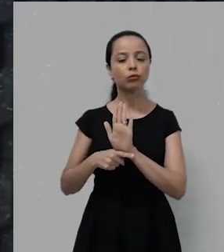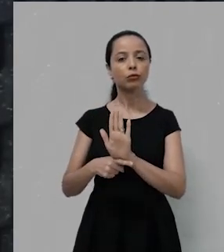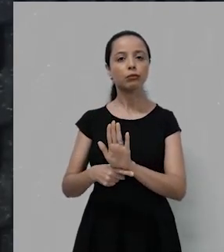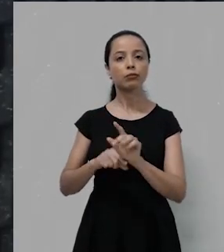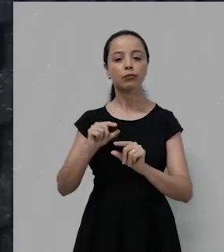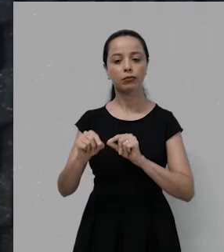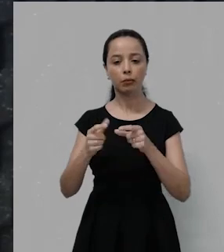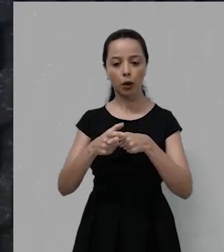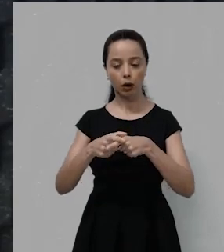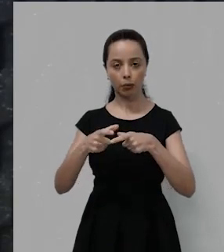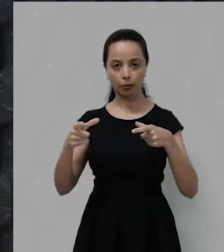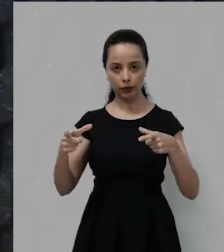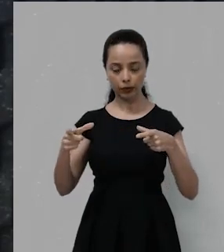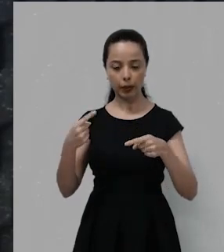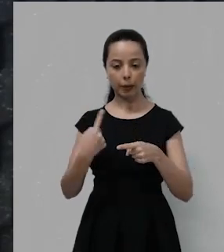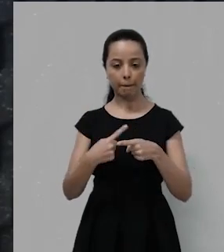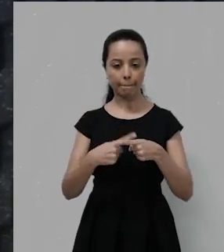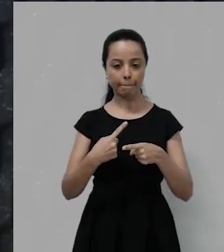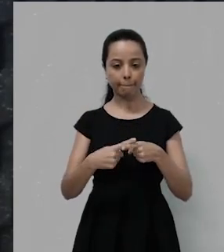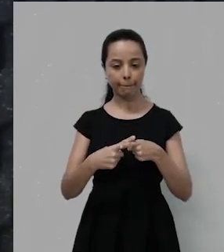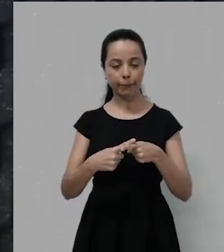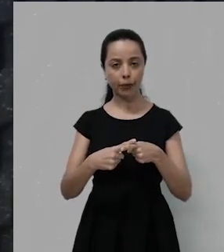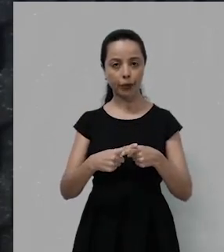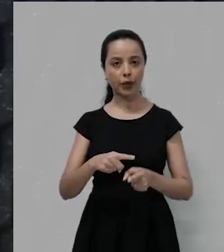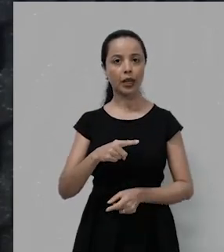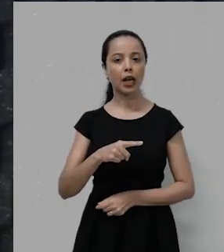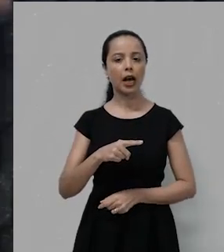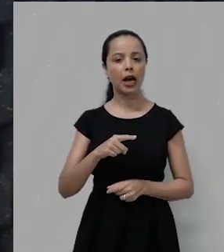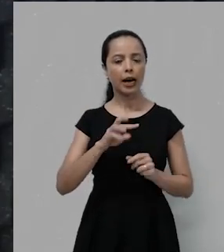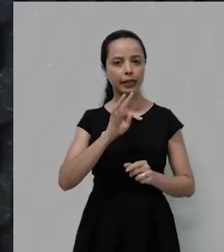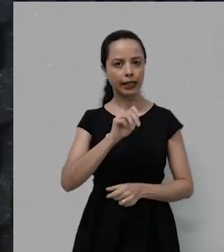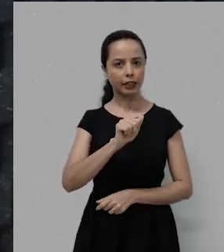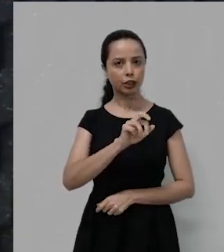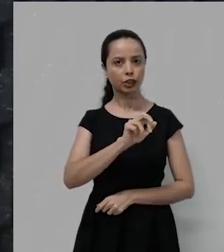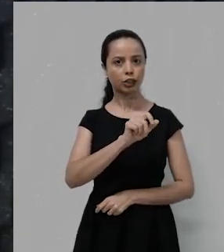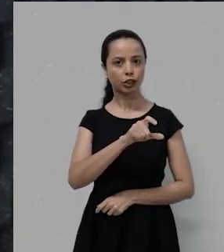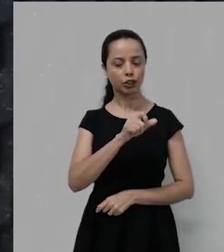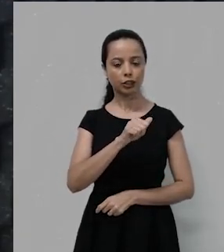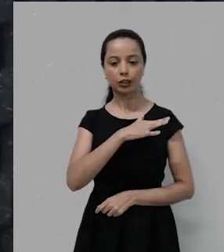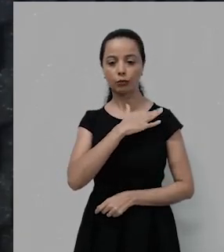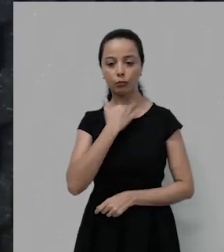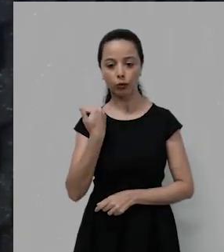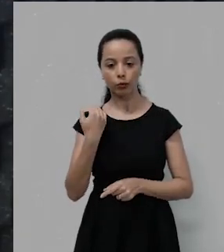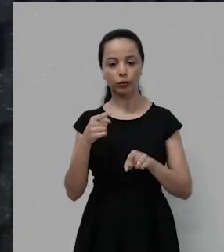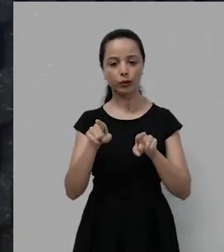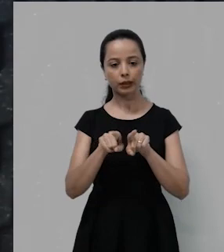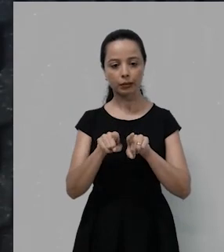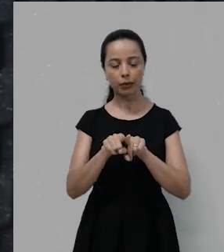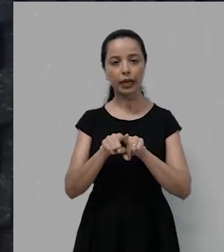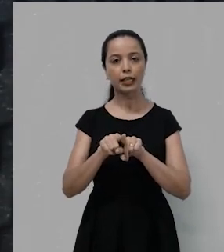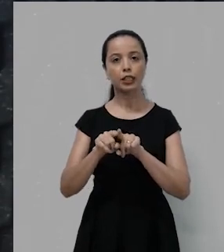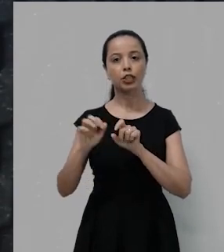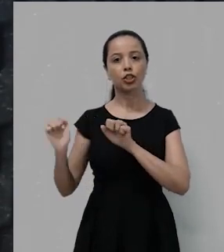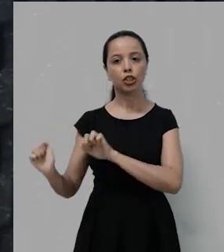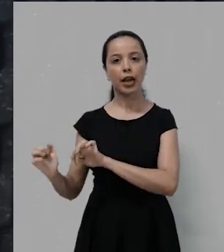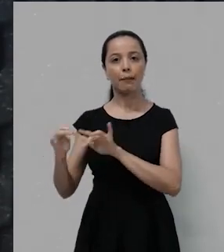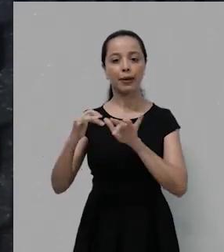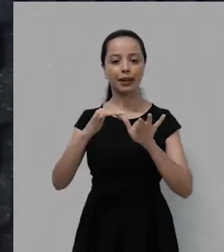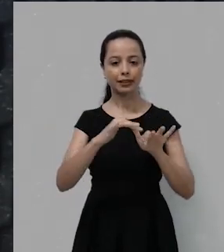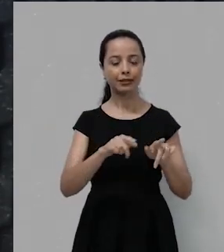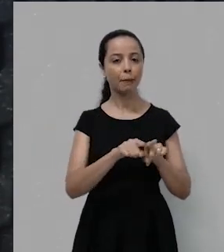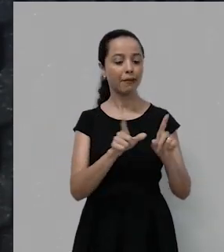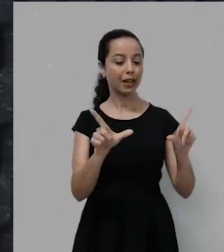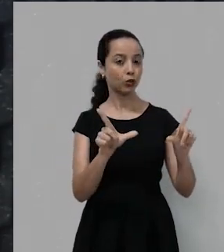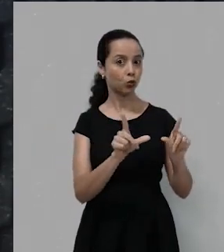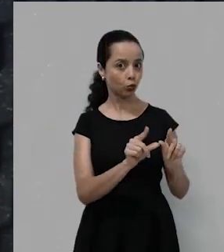de emigração e mortalidade contribuem para a diminuição do número de indivíduos das populações. Ora, ele